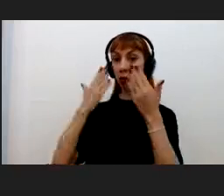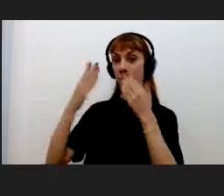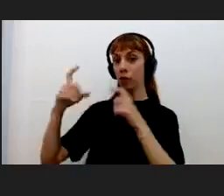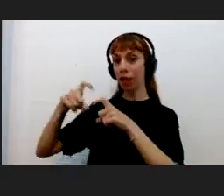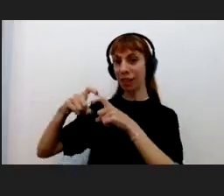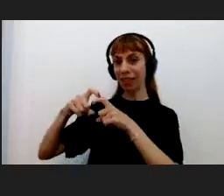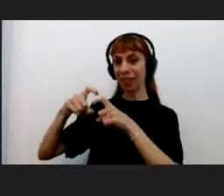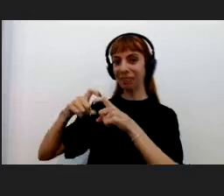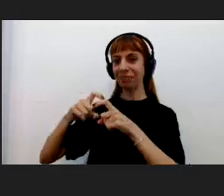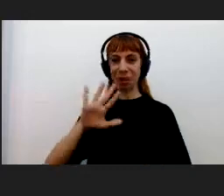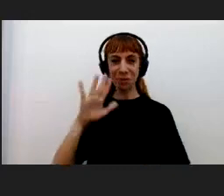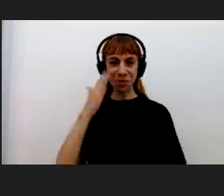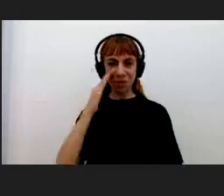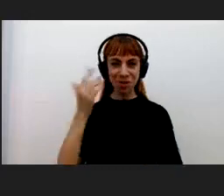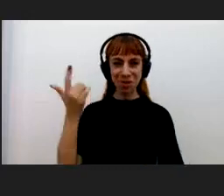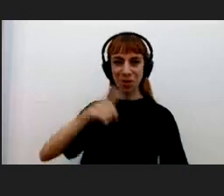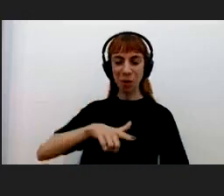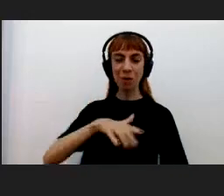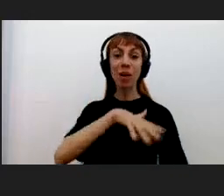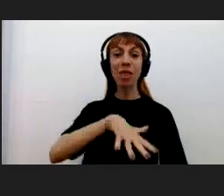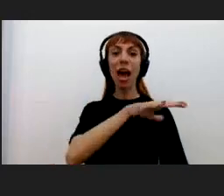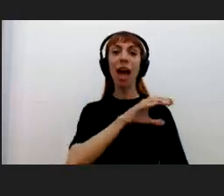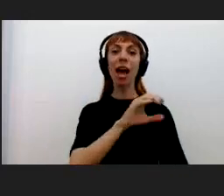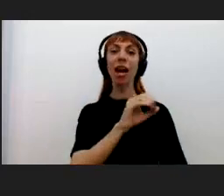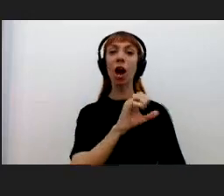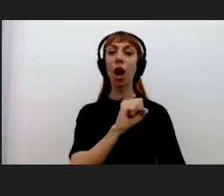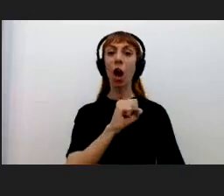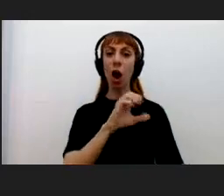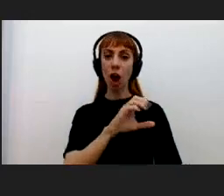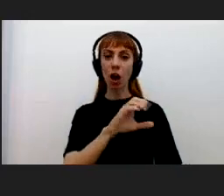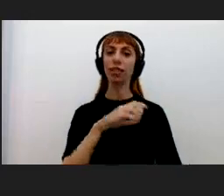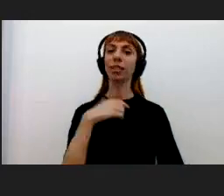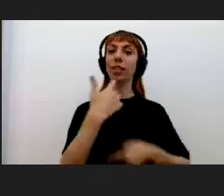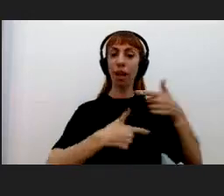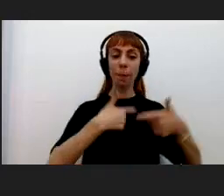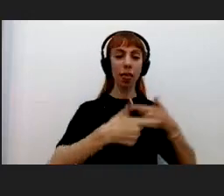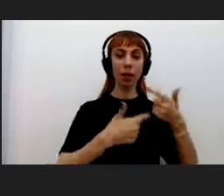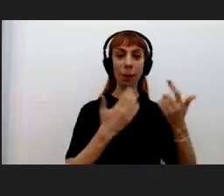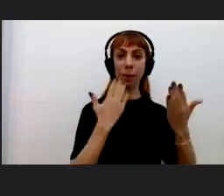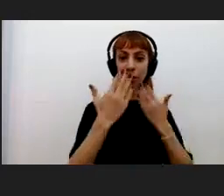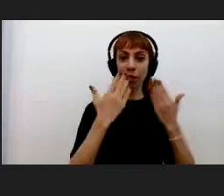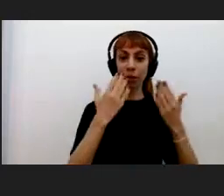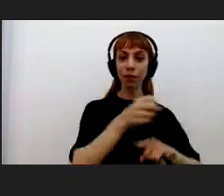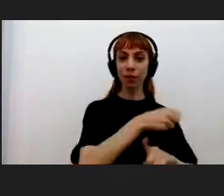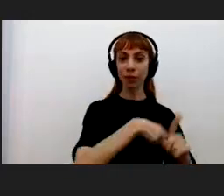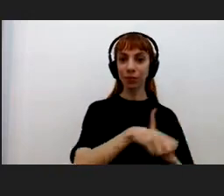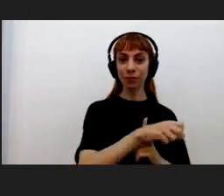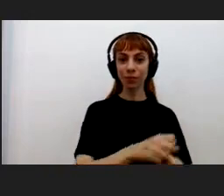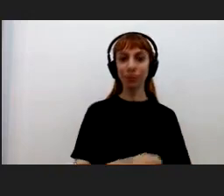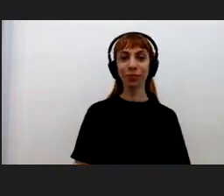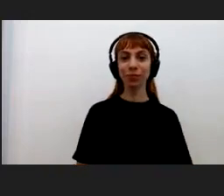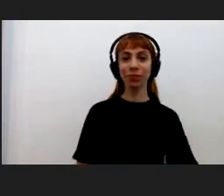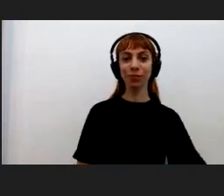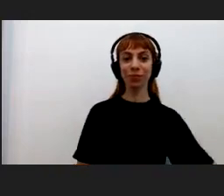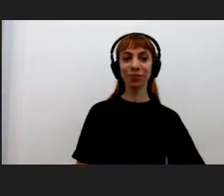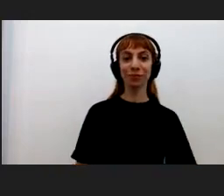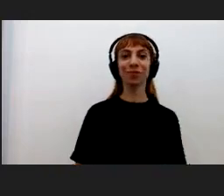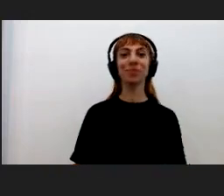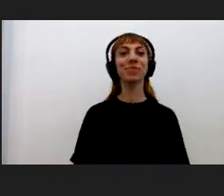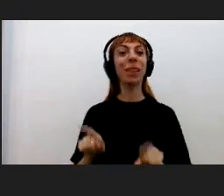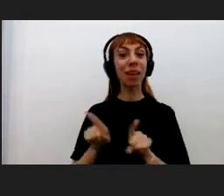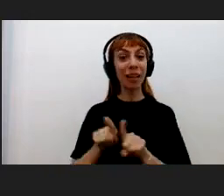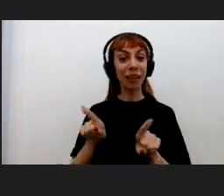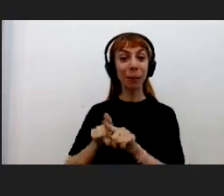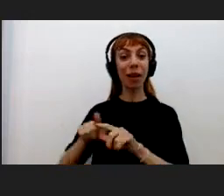dentro do terceiro setor, das OSC, trabalhando em instituições que atendem no